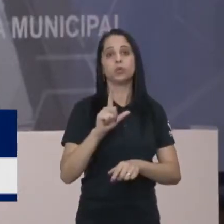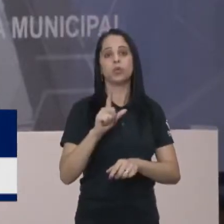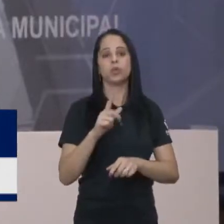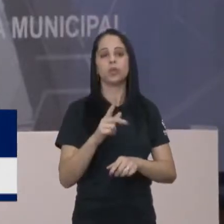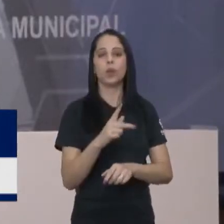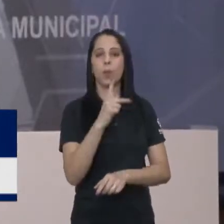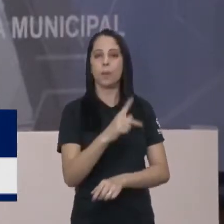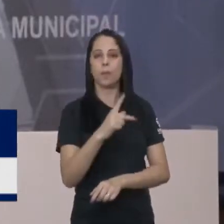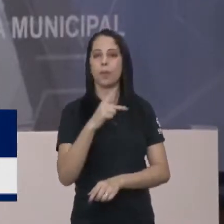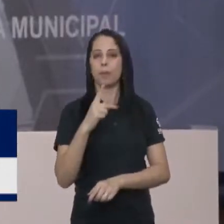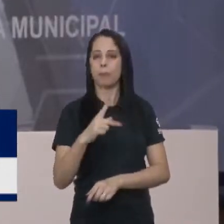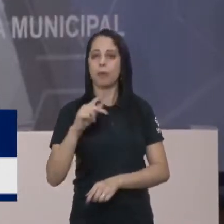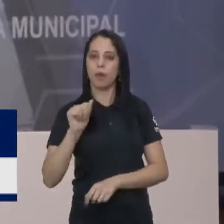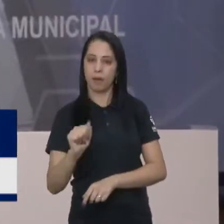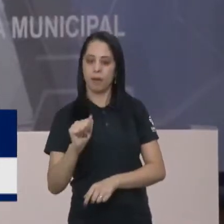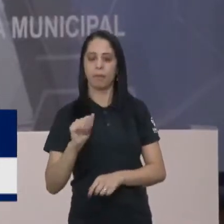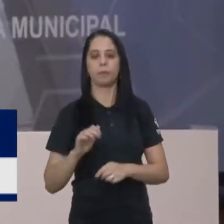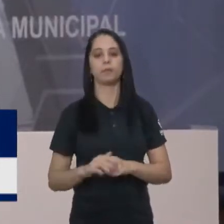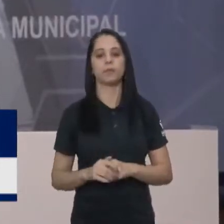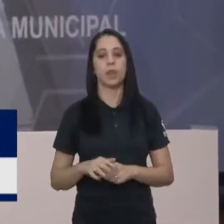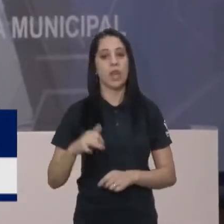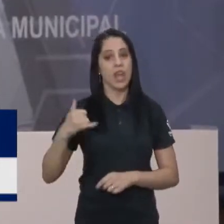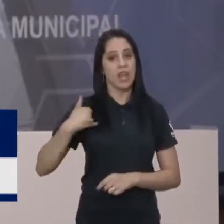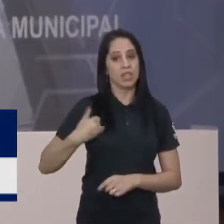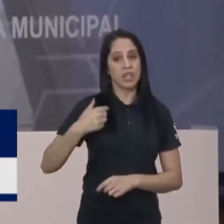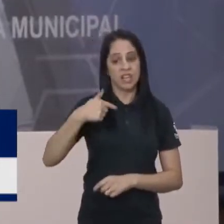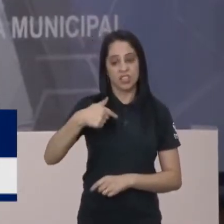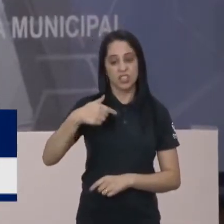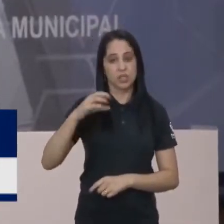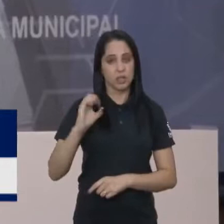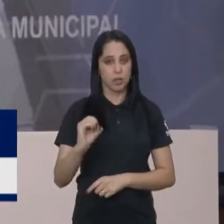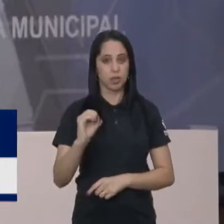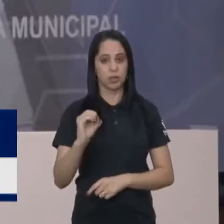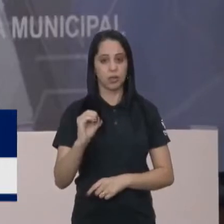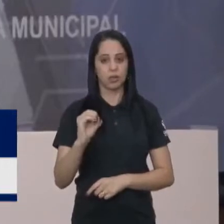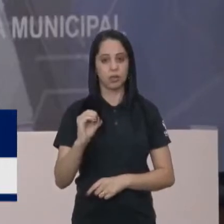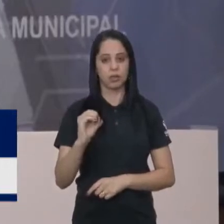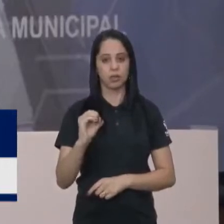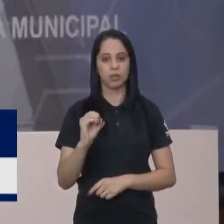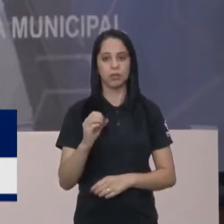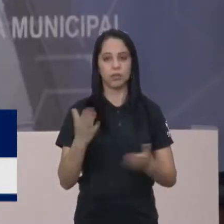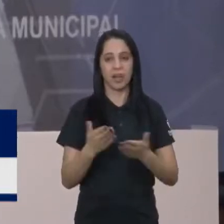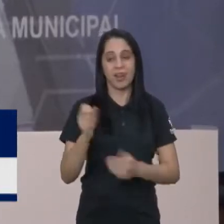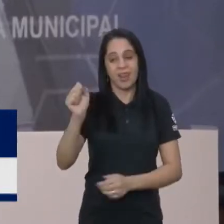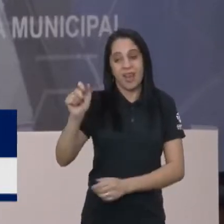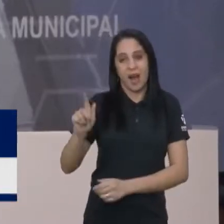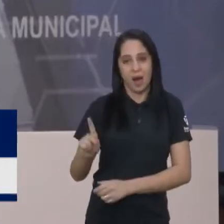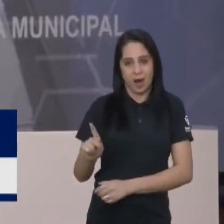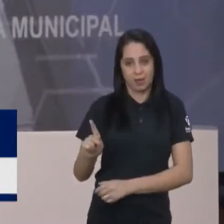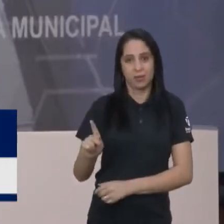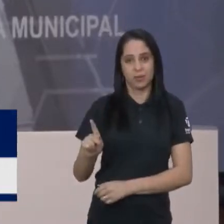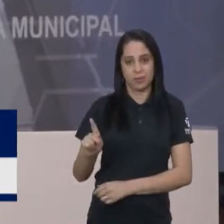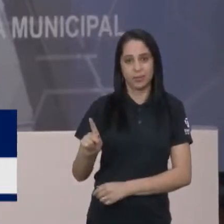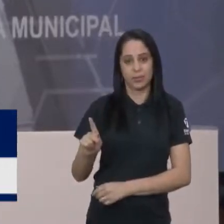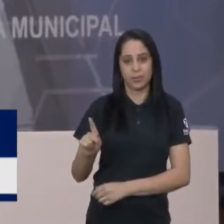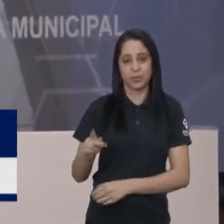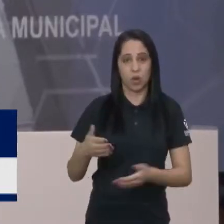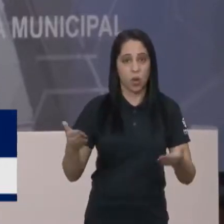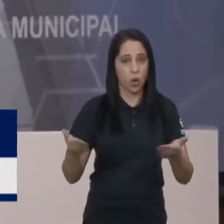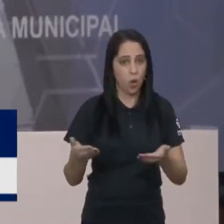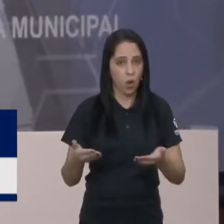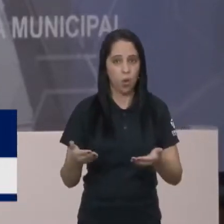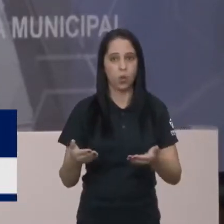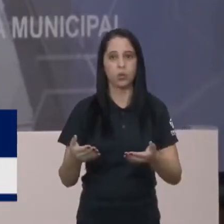Aos 60 anos de idade, encerrou merecidamente essa frutífera carreira. Hoje desfruta